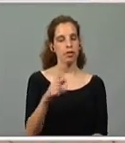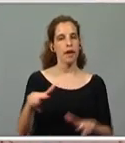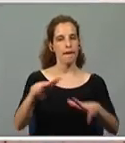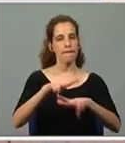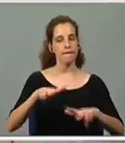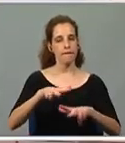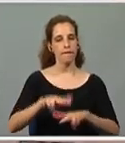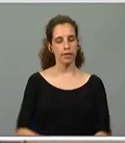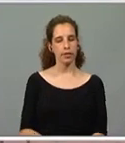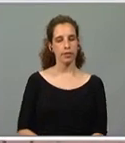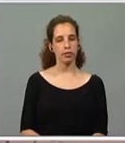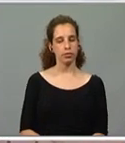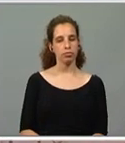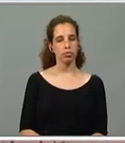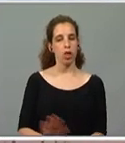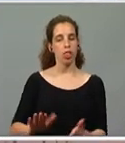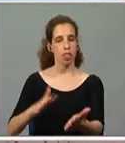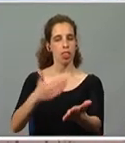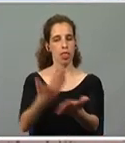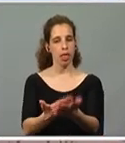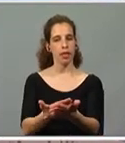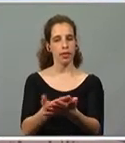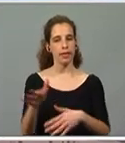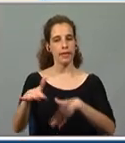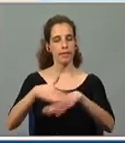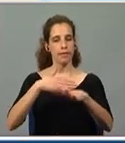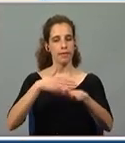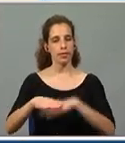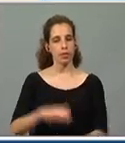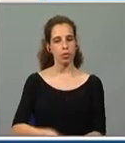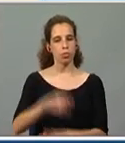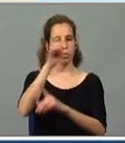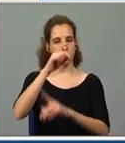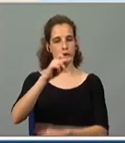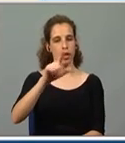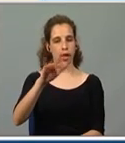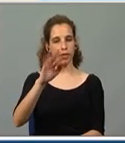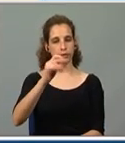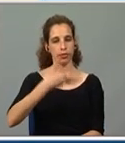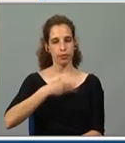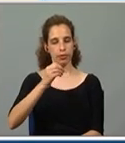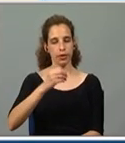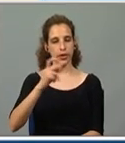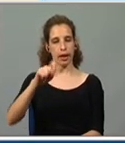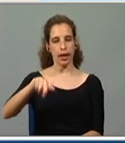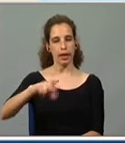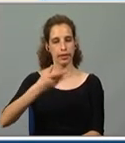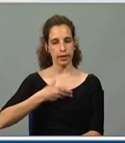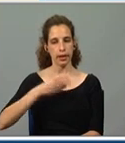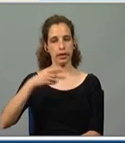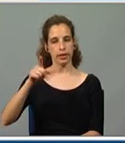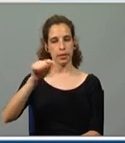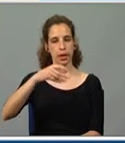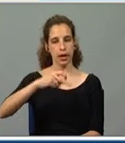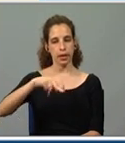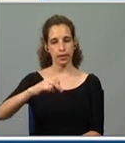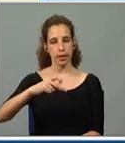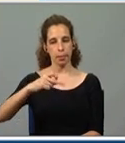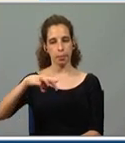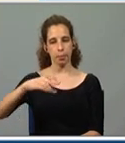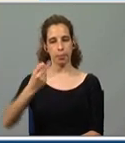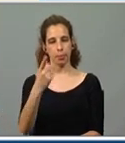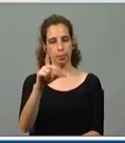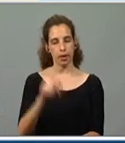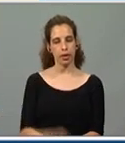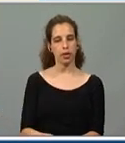vídeo foi-nos cedido e realizado pelos professores Alfredo Carvalho, Ana Dórdio e Ana Paula Pinto, do Departamento de